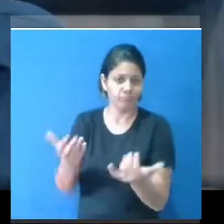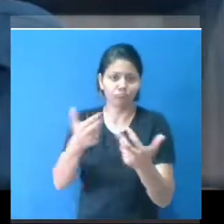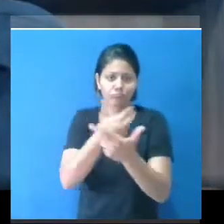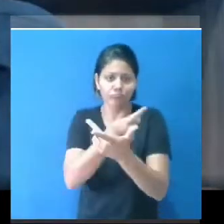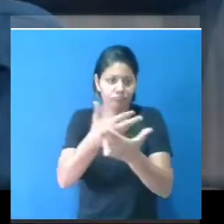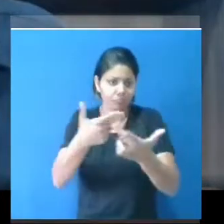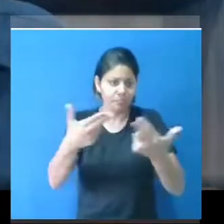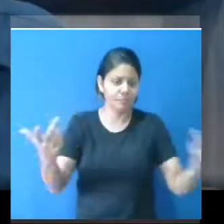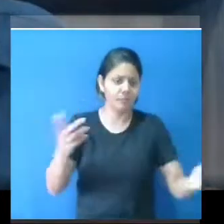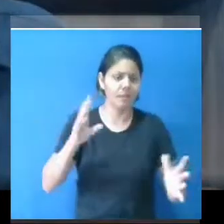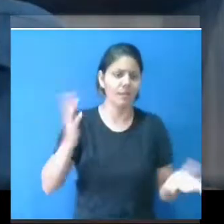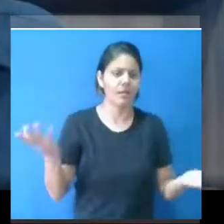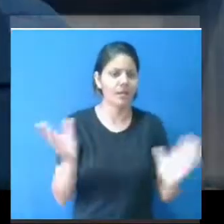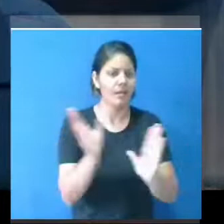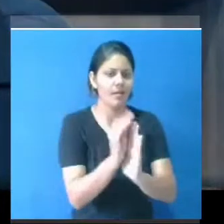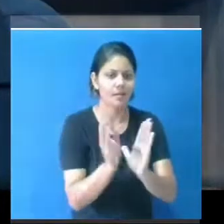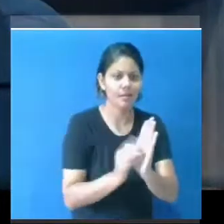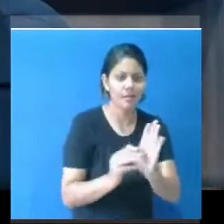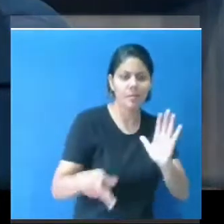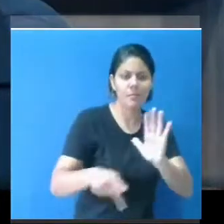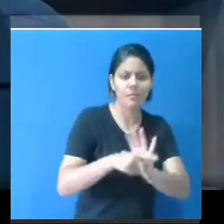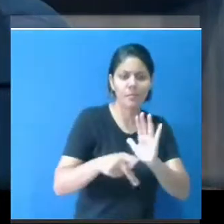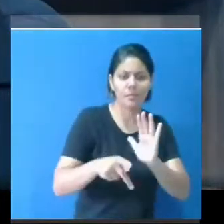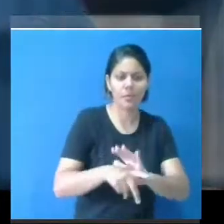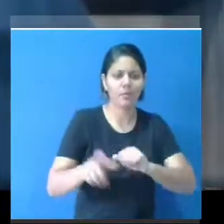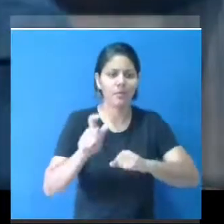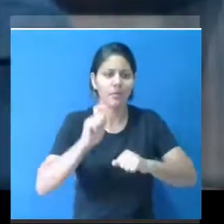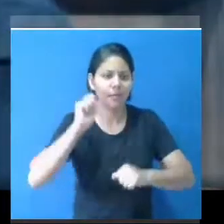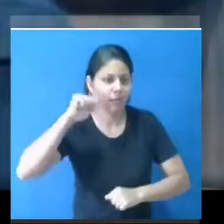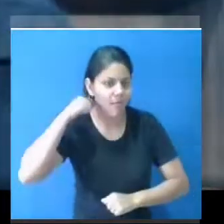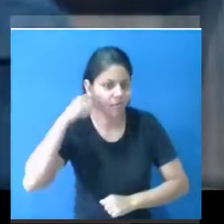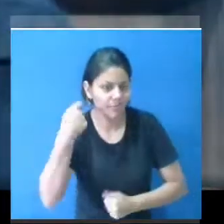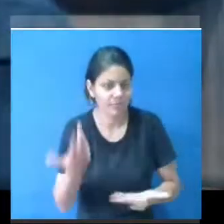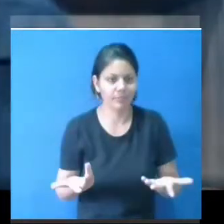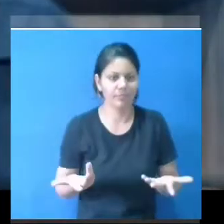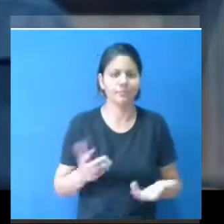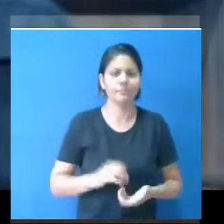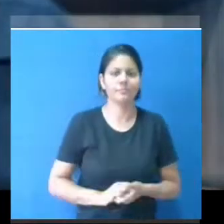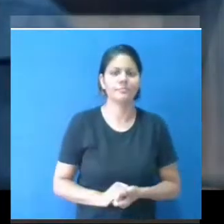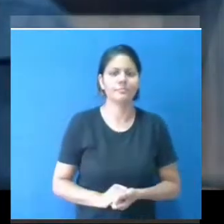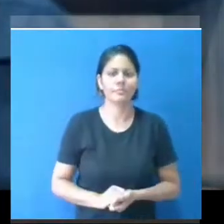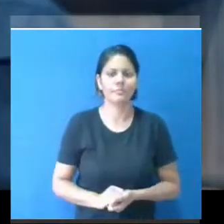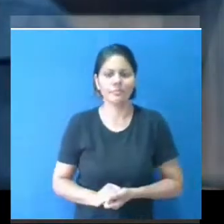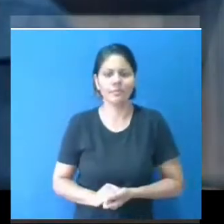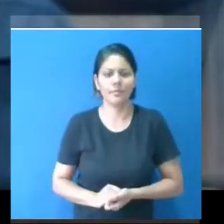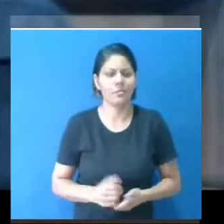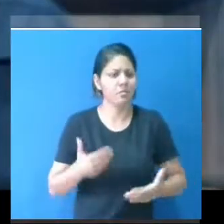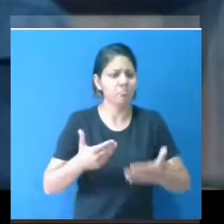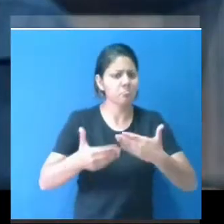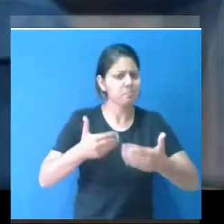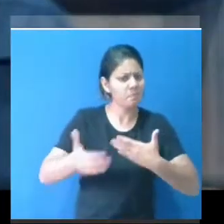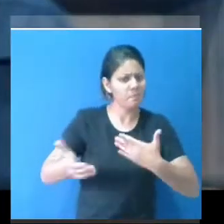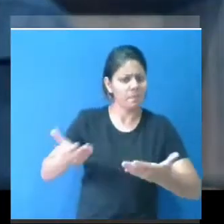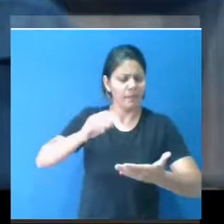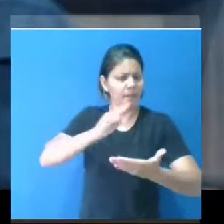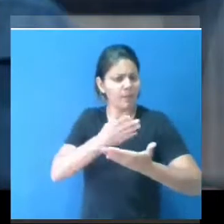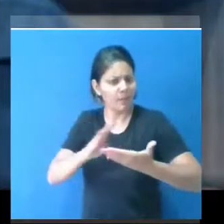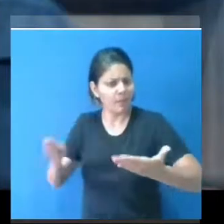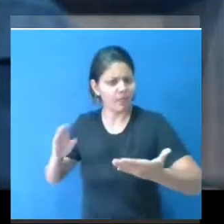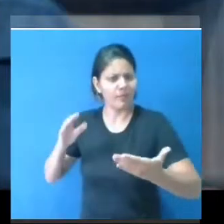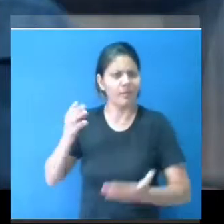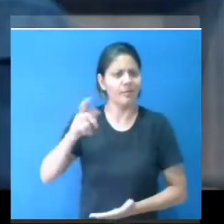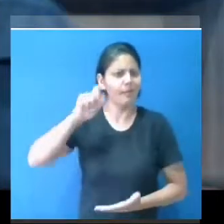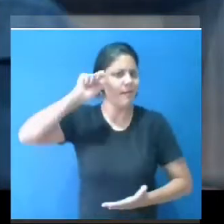das concepções do próprio autor, inclusive, né? Então, não importa nem mesmo a biografia do autor, embora ela seja